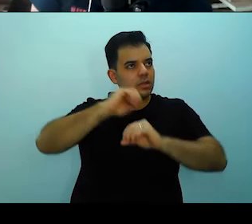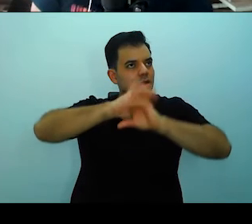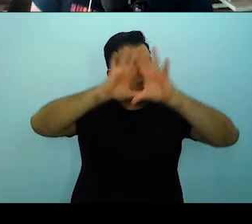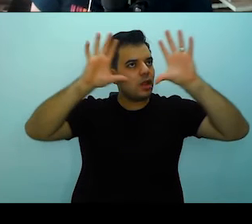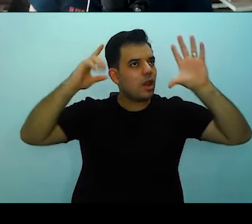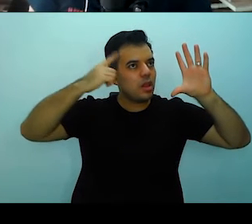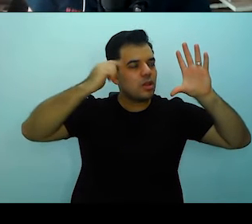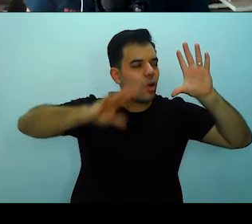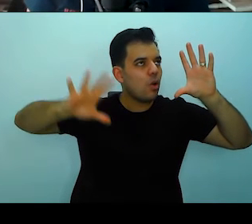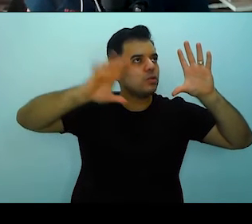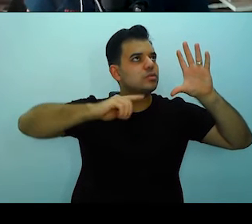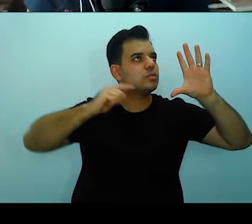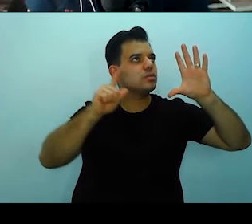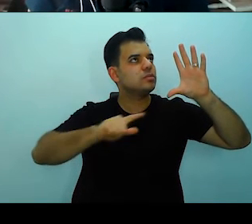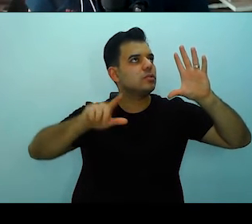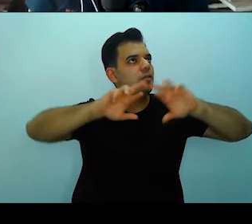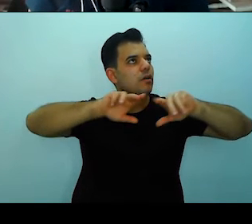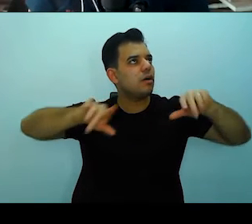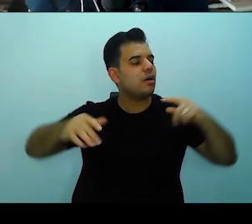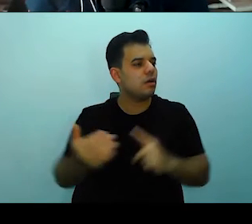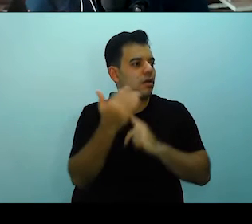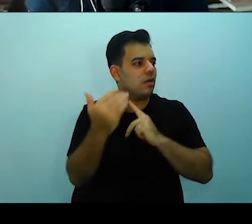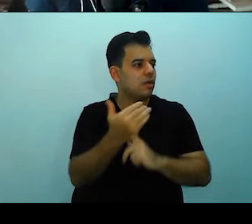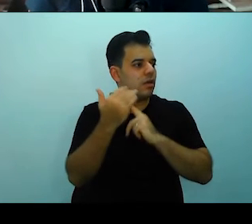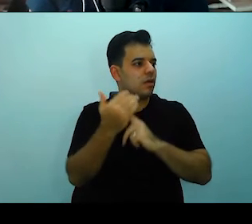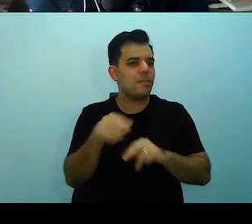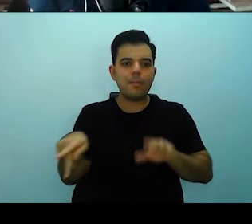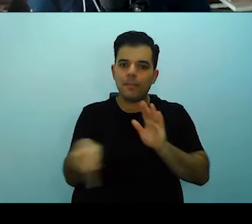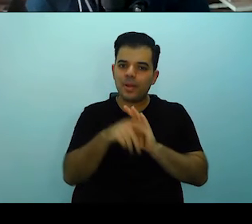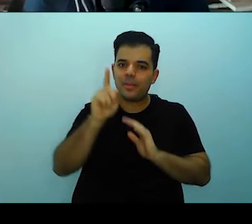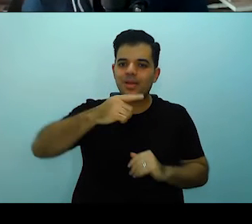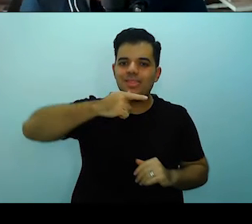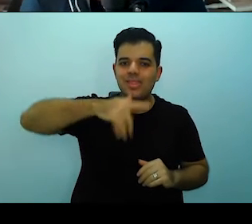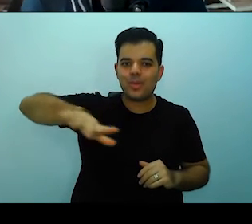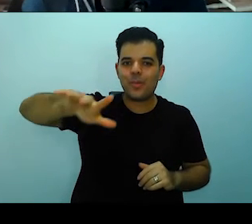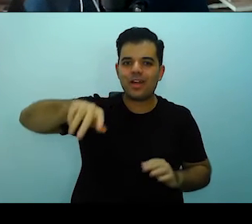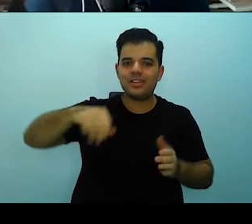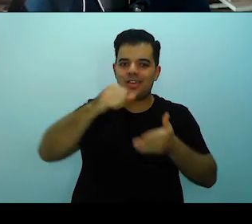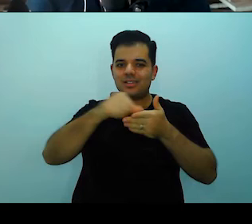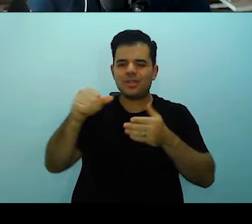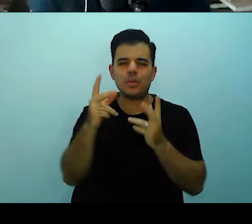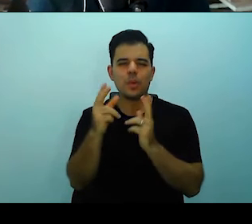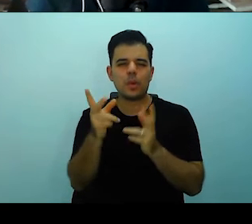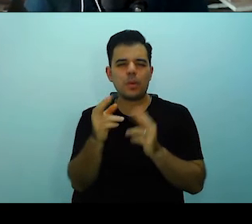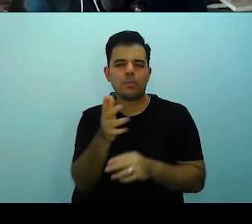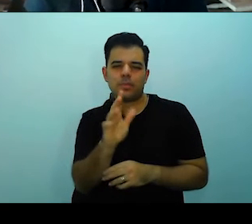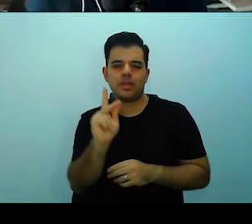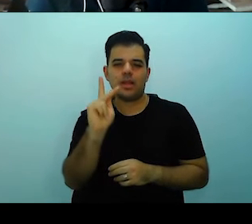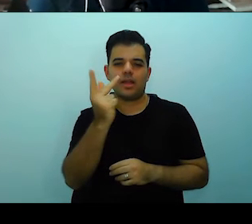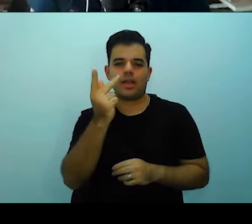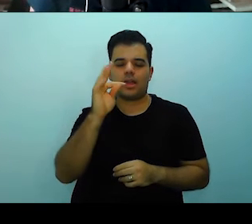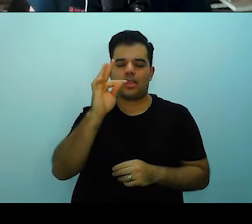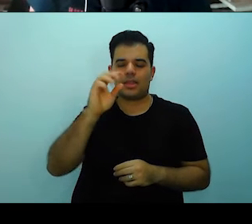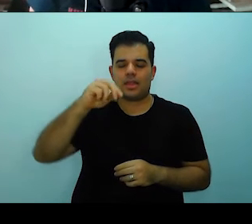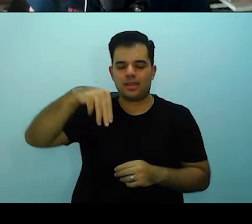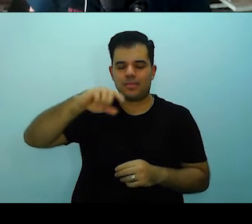lógico, porque ele segue um princípio de uma linguagem de marcação, similar ao HTML, né? Tem começo, meio,